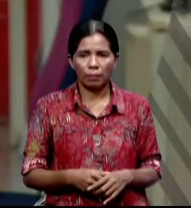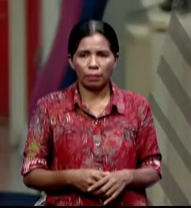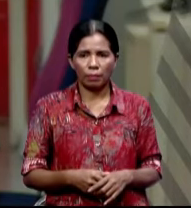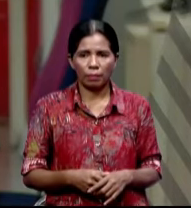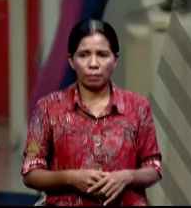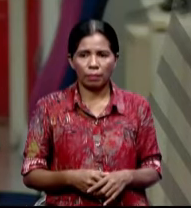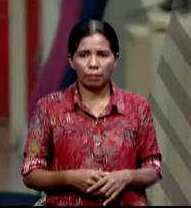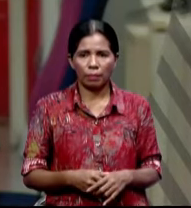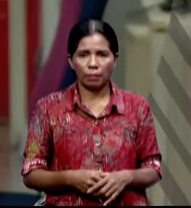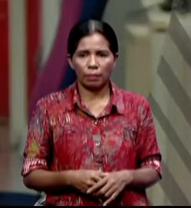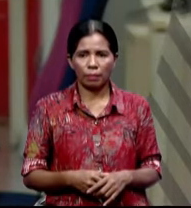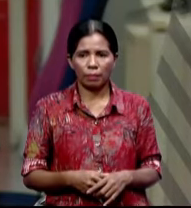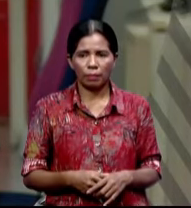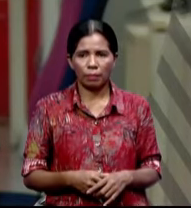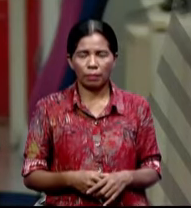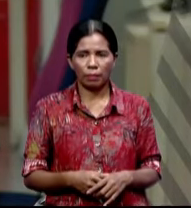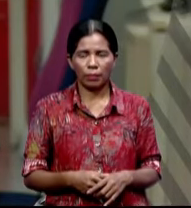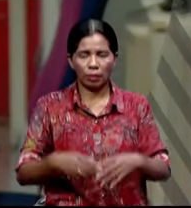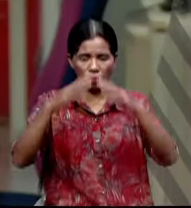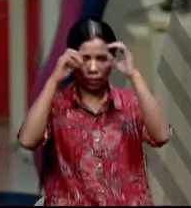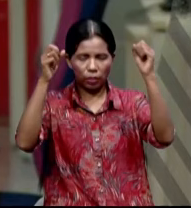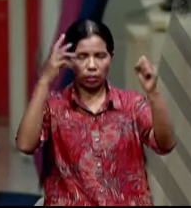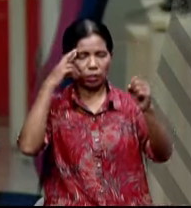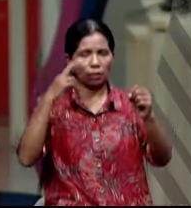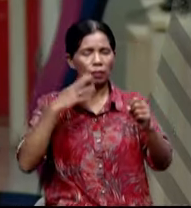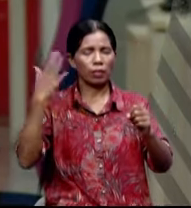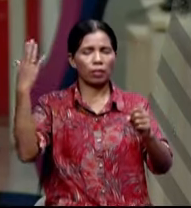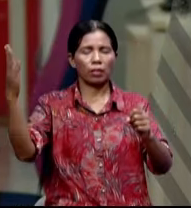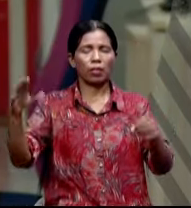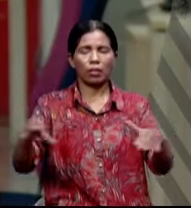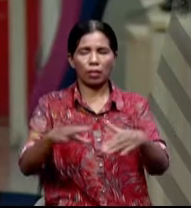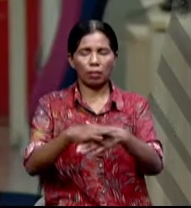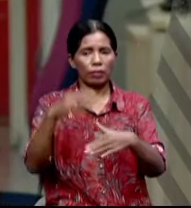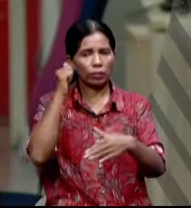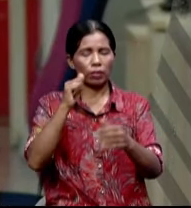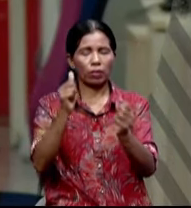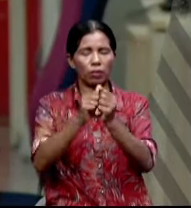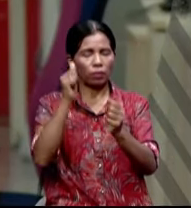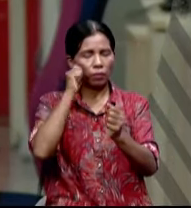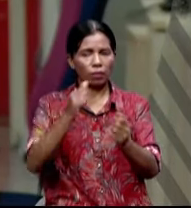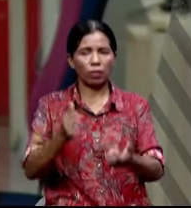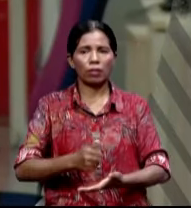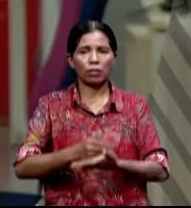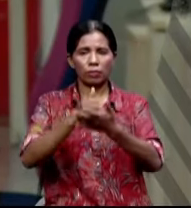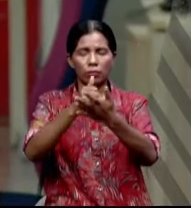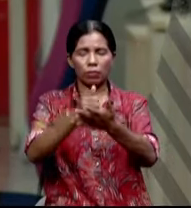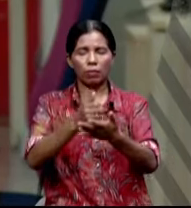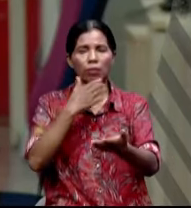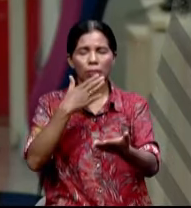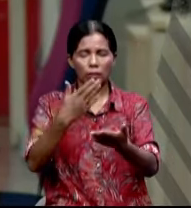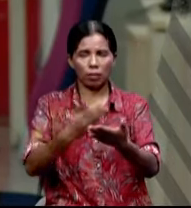Pregazota considera presença presidente da República e a casamento sexo anexão no dar apoio moral bania cidadão.